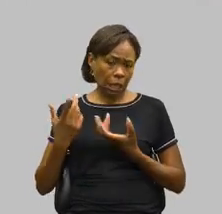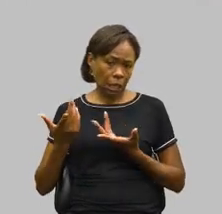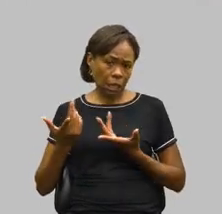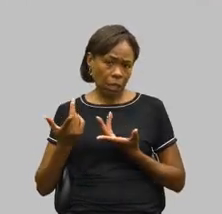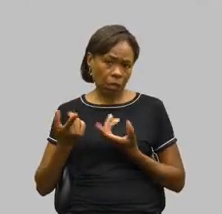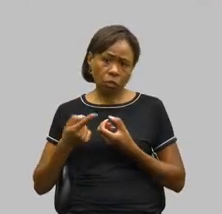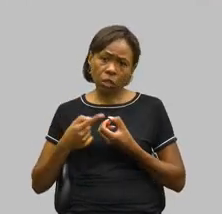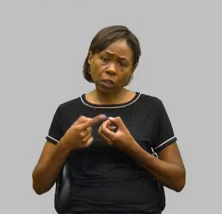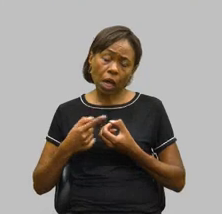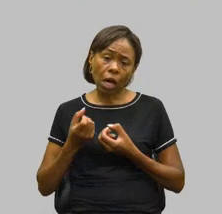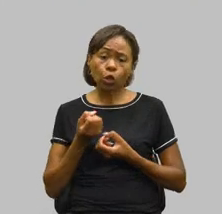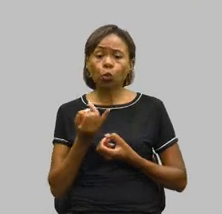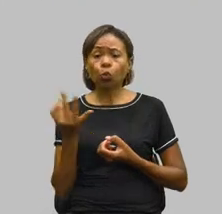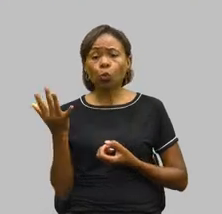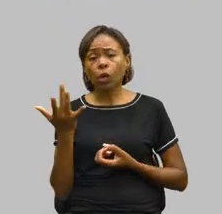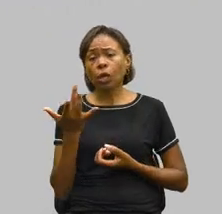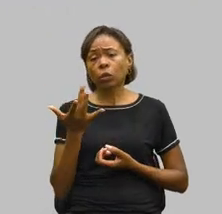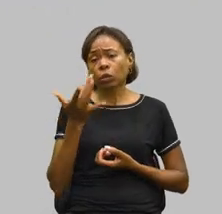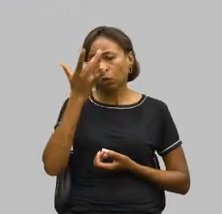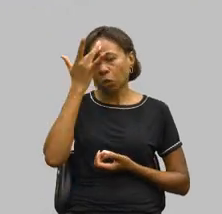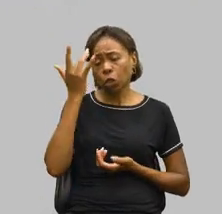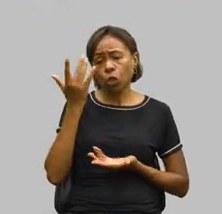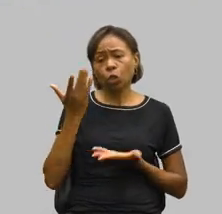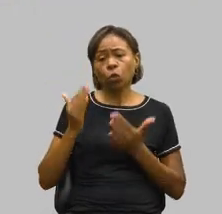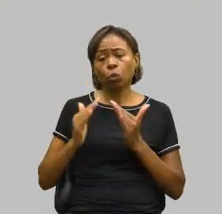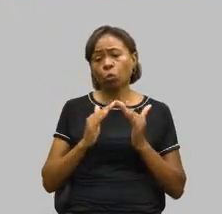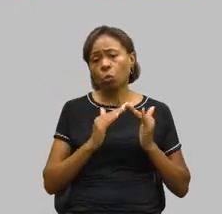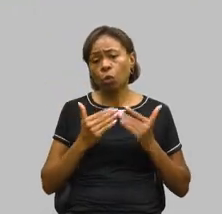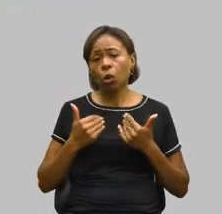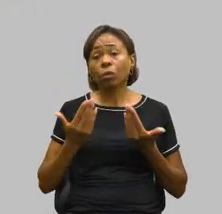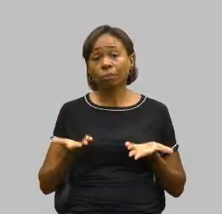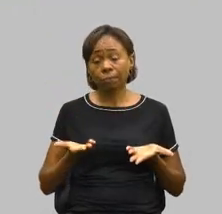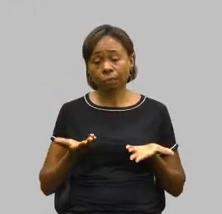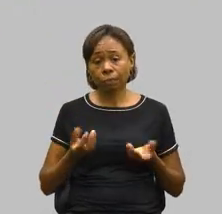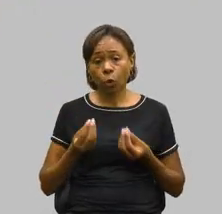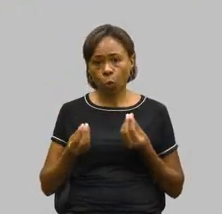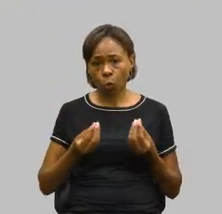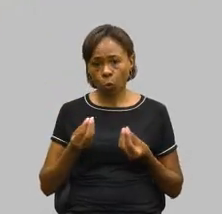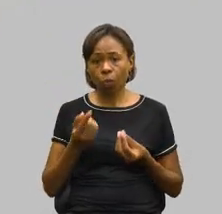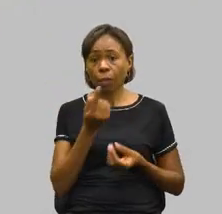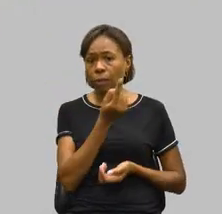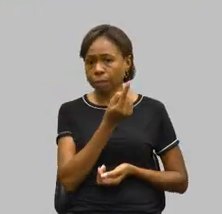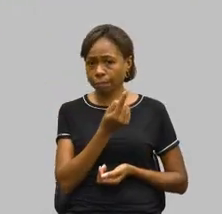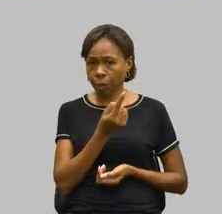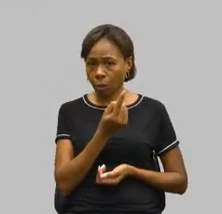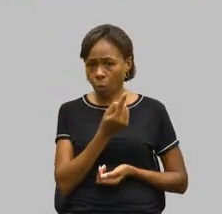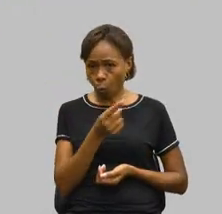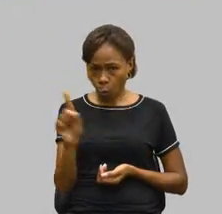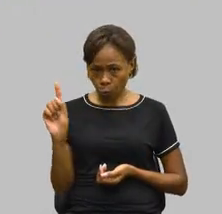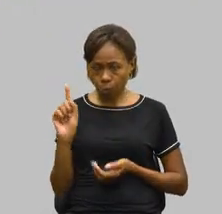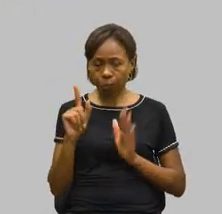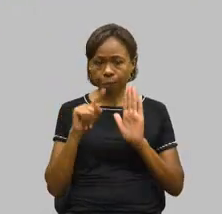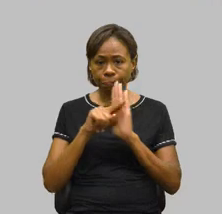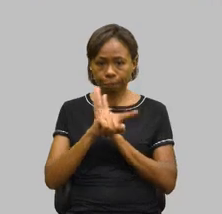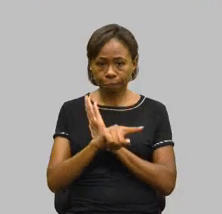habitantes né como é que tá essa programação e a outra pergunta para encerrar as minhas iniciais É sobre o centro